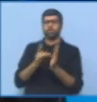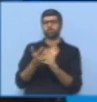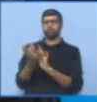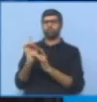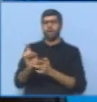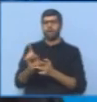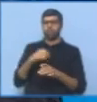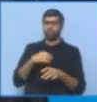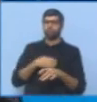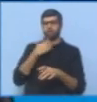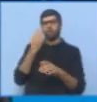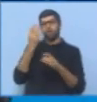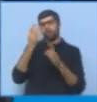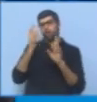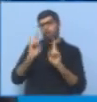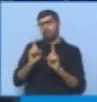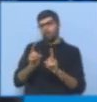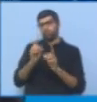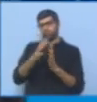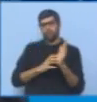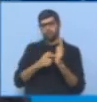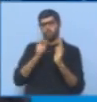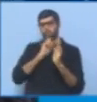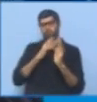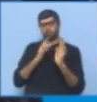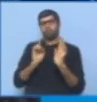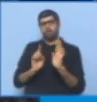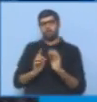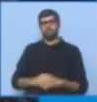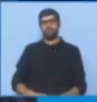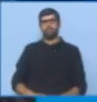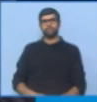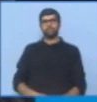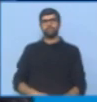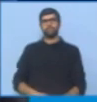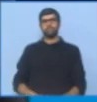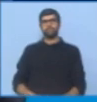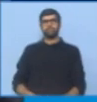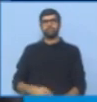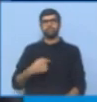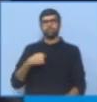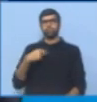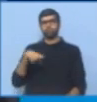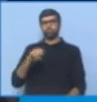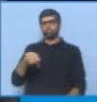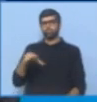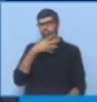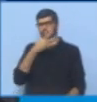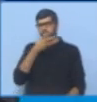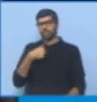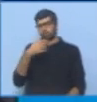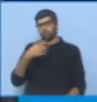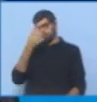muitos sentidos simbólicos, volto a dizer, que este texto pode ter. Eu acho que... Nuno já vai falar e dizer o que